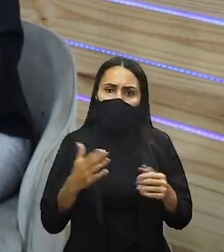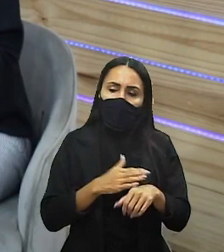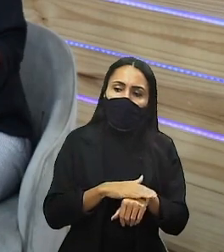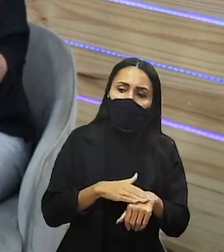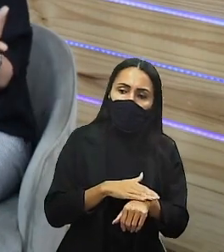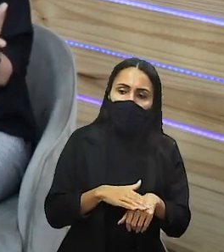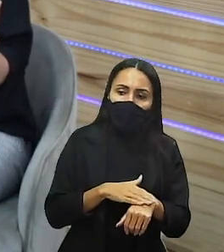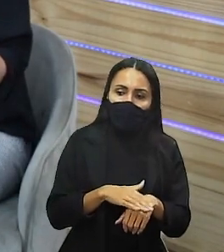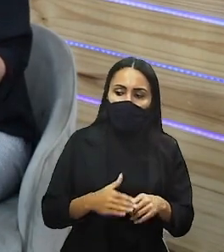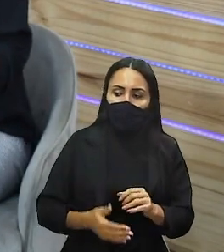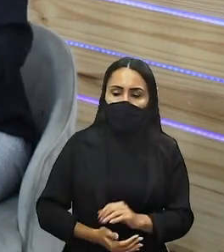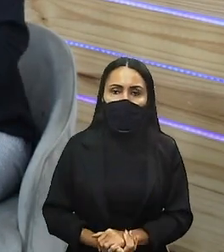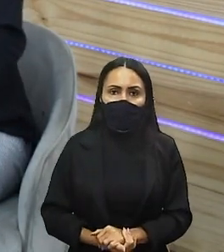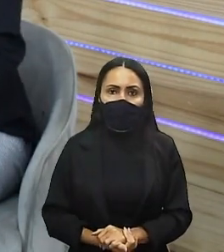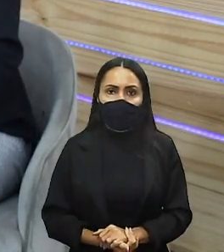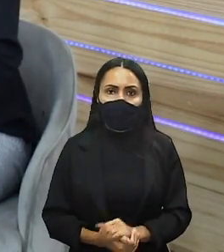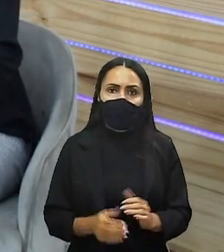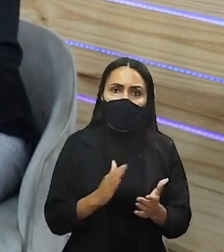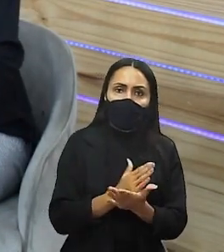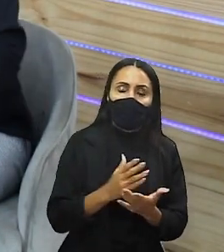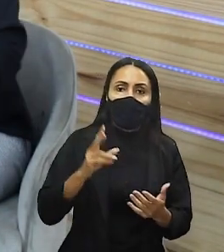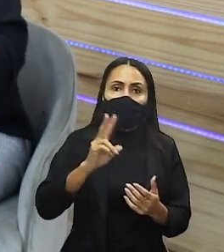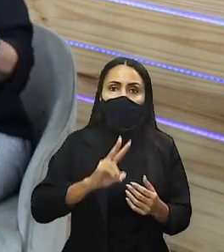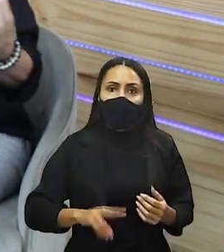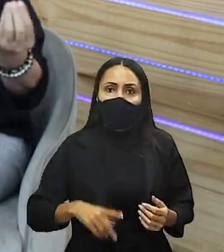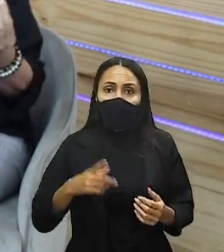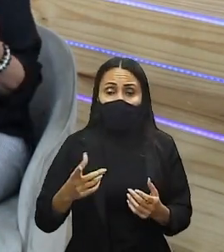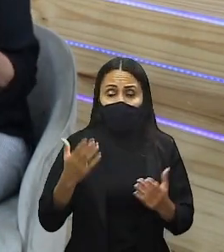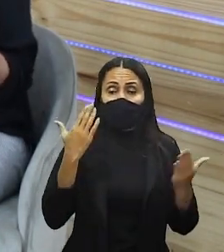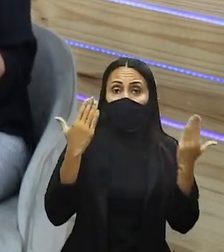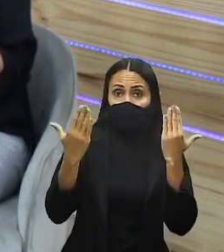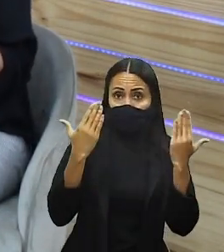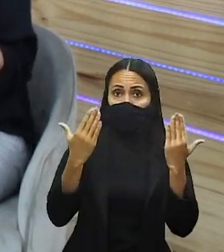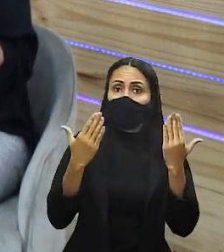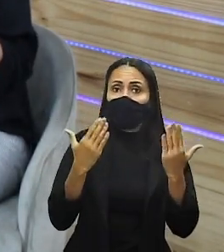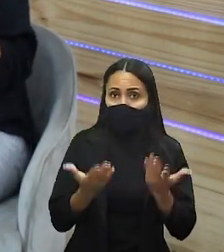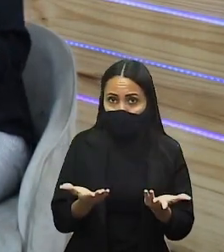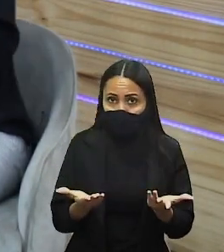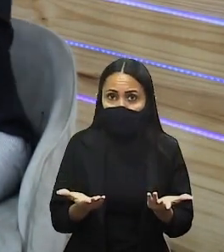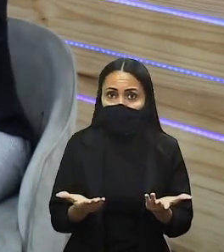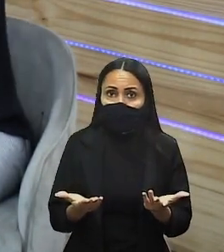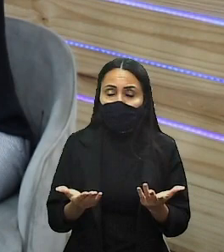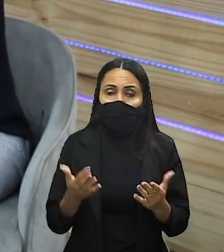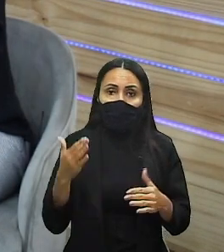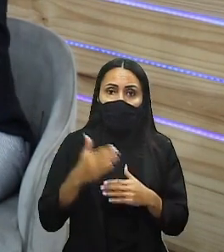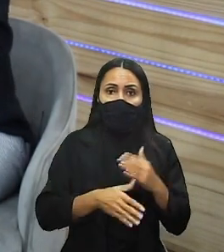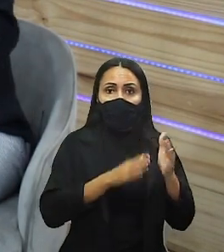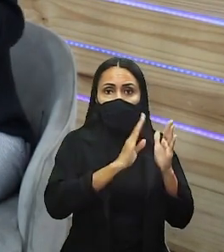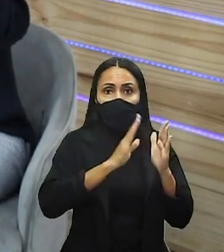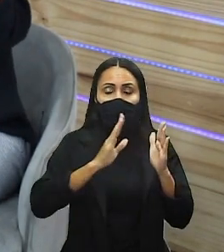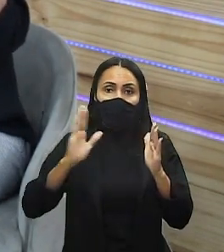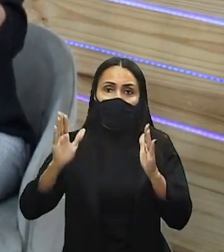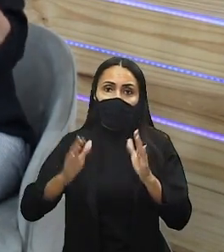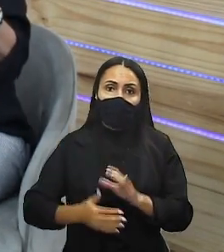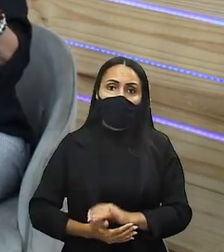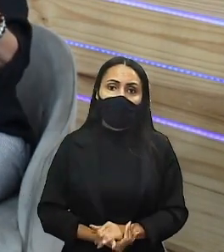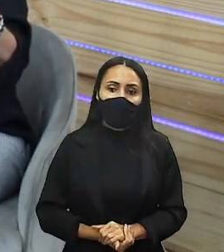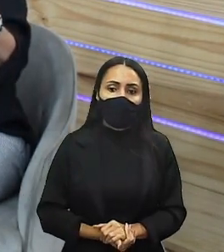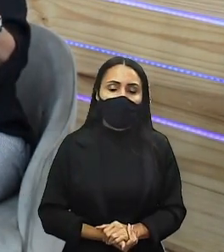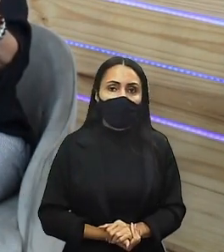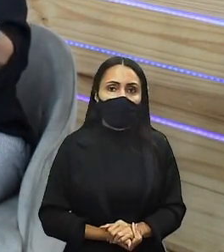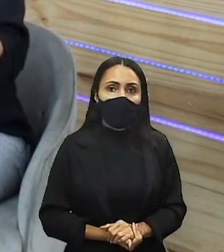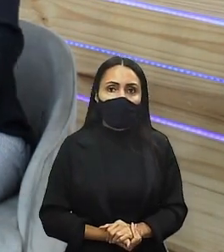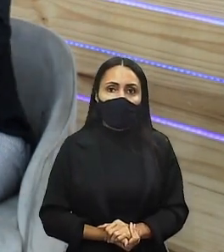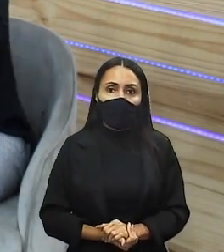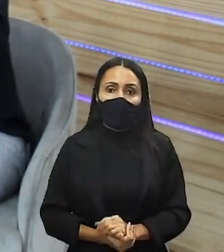está querendo conversar. Muitas vezes a gente é até psicólogo dentro da biblioteca, porque a pessoa, se for com um aluno